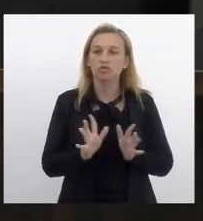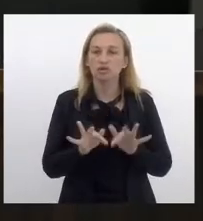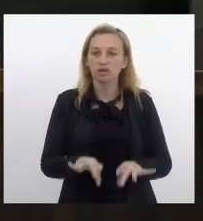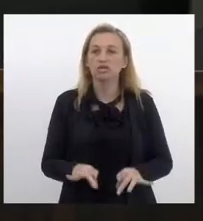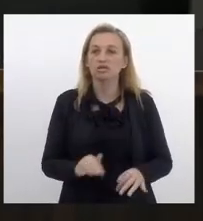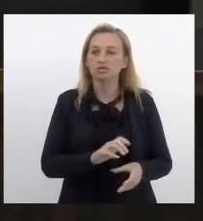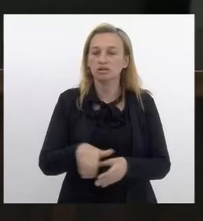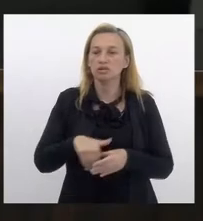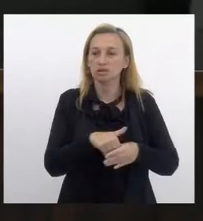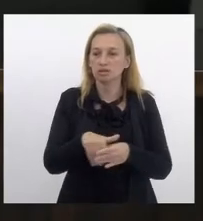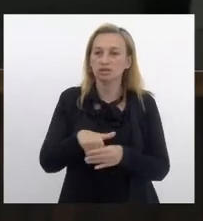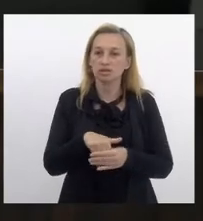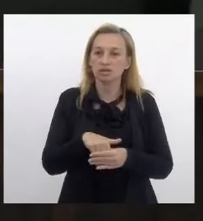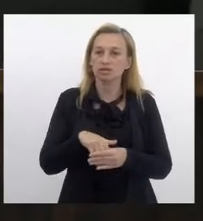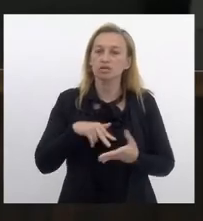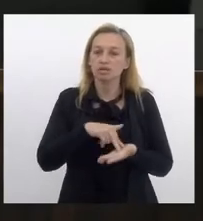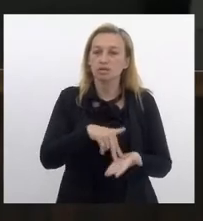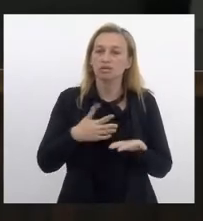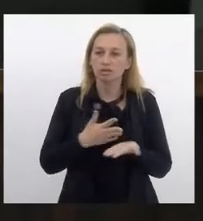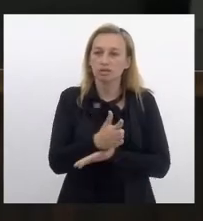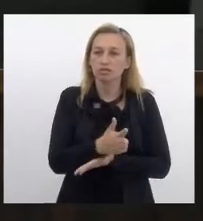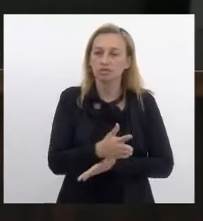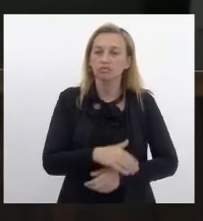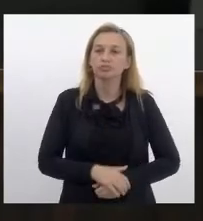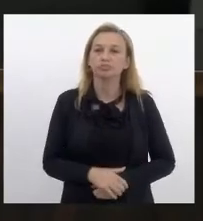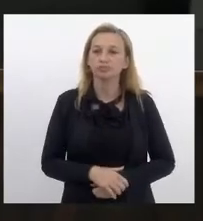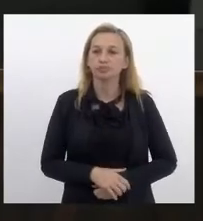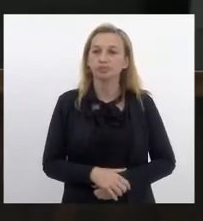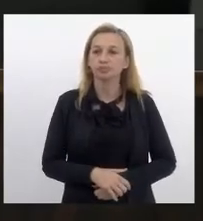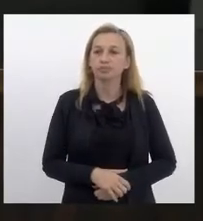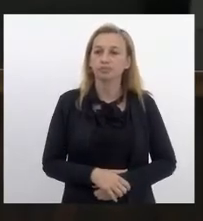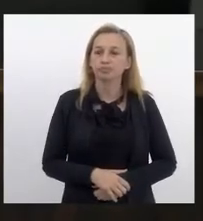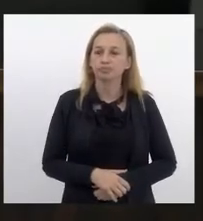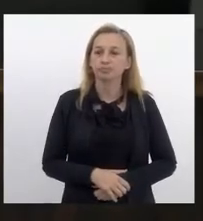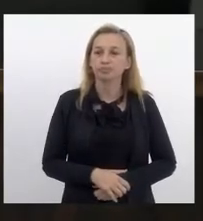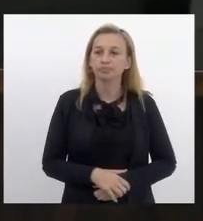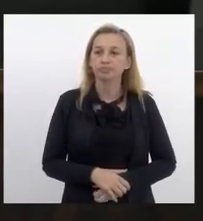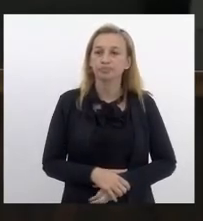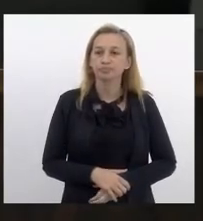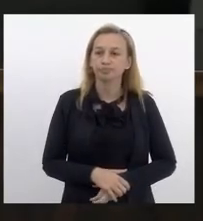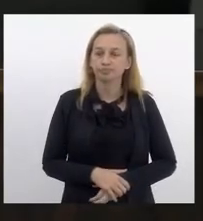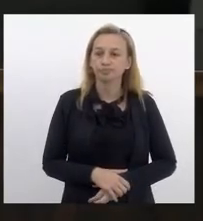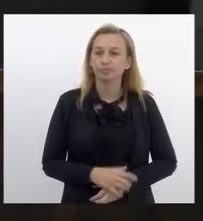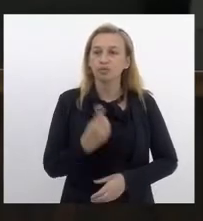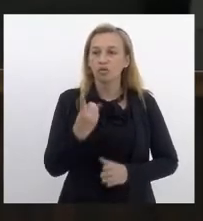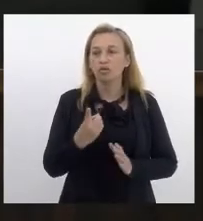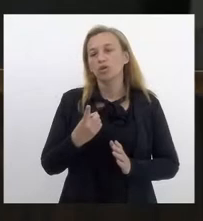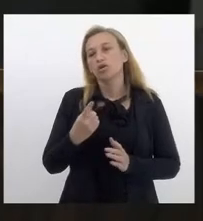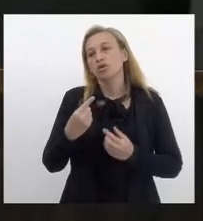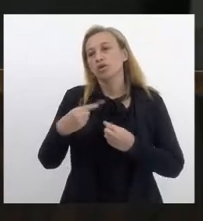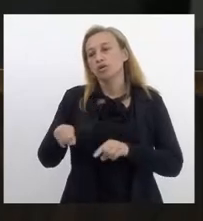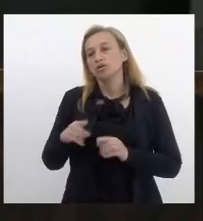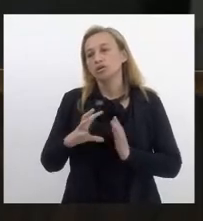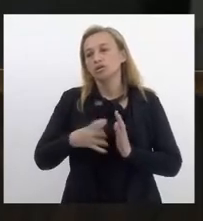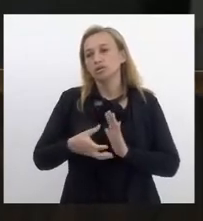votação, se os que aprovam permaneçam como estão aprovados, vai autógrafo, vai à promulgação com voto pela abstenção do